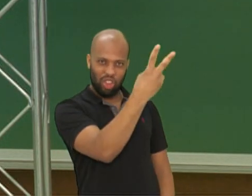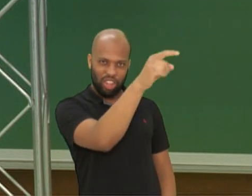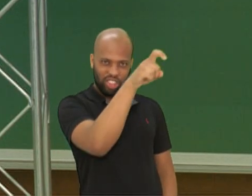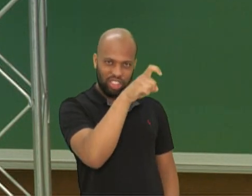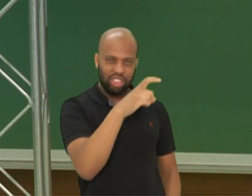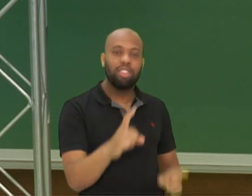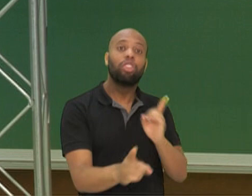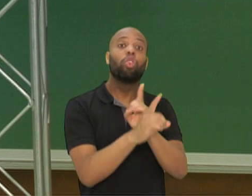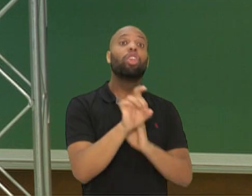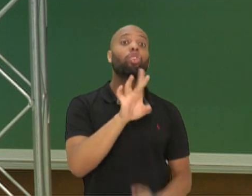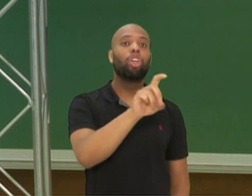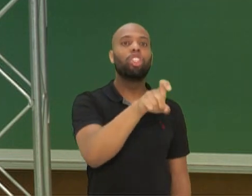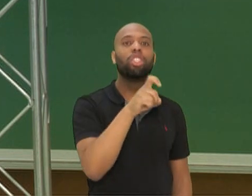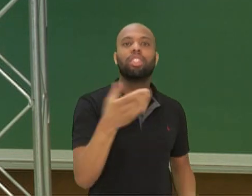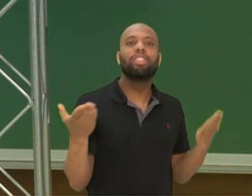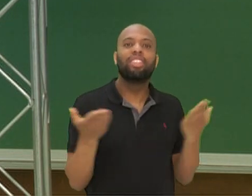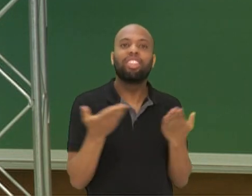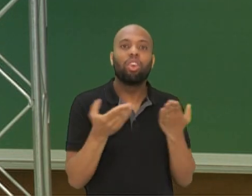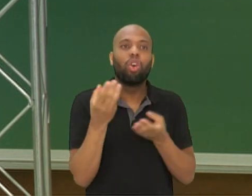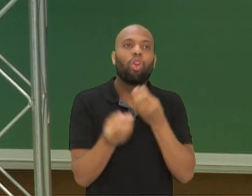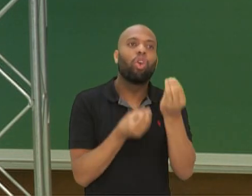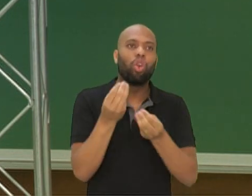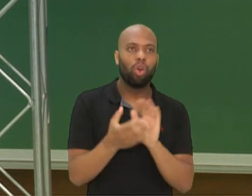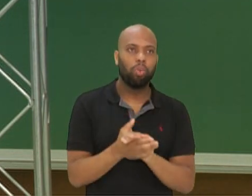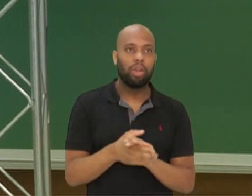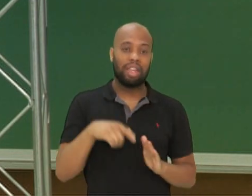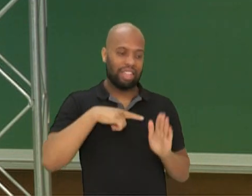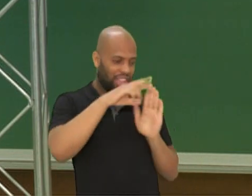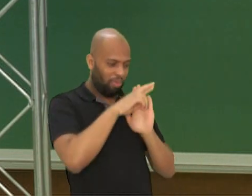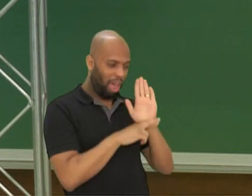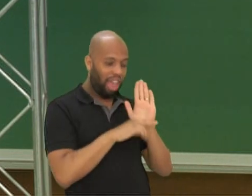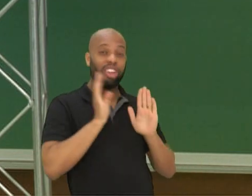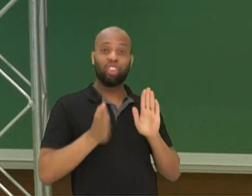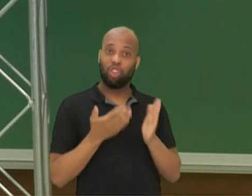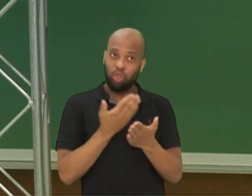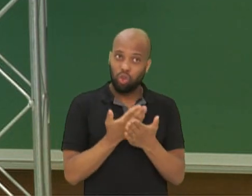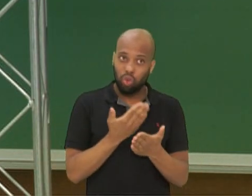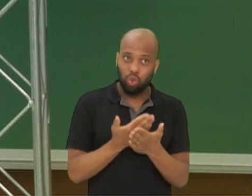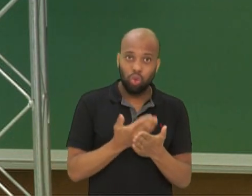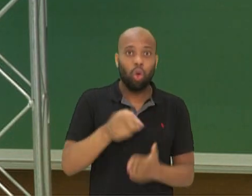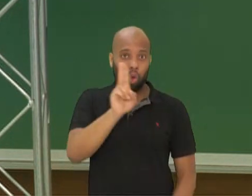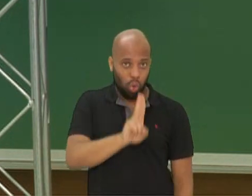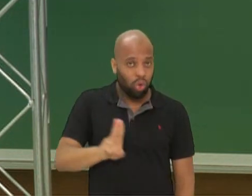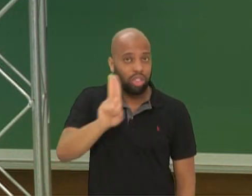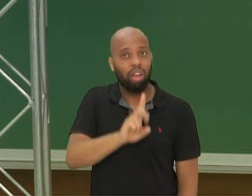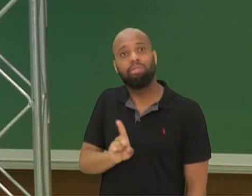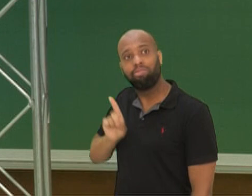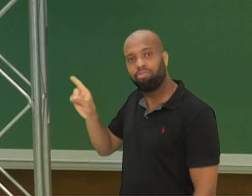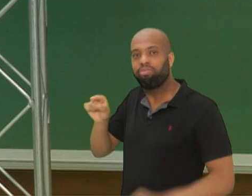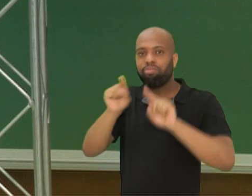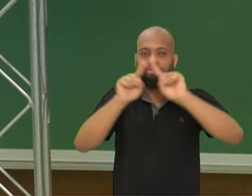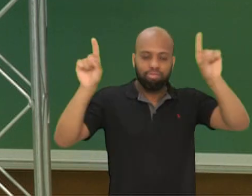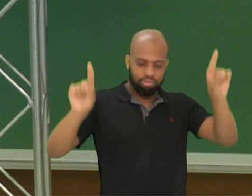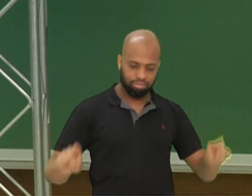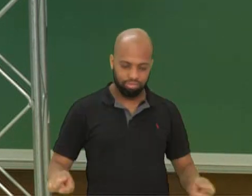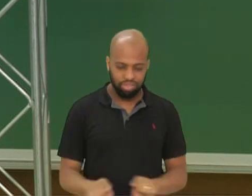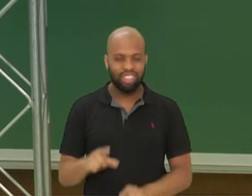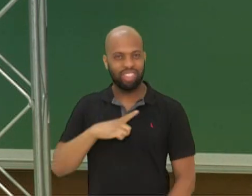essa igualdade numa igualdade verdadeira? Lembra que aqui nós temos que aplicar aquela propriedade de